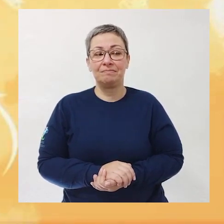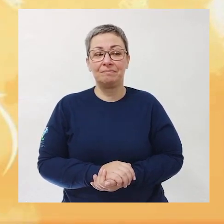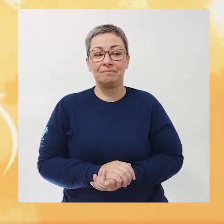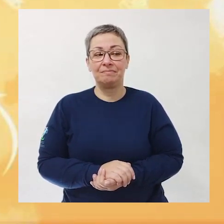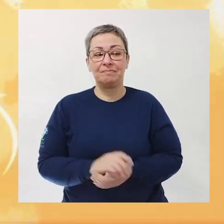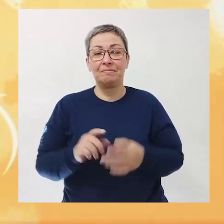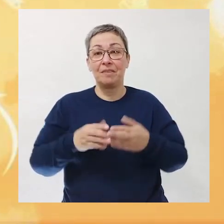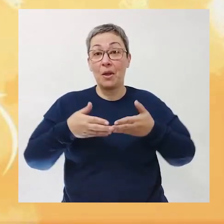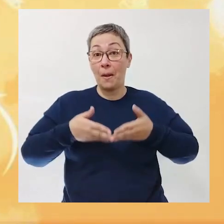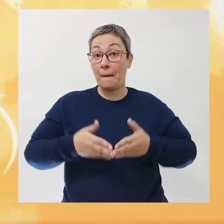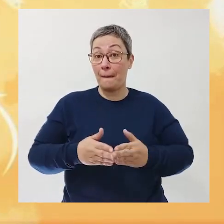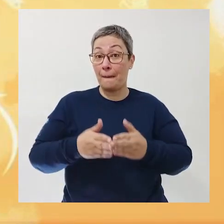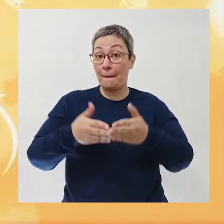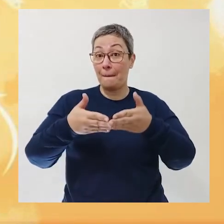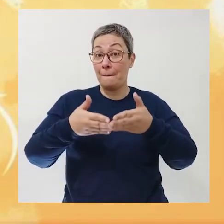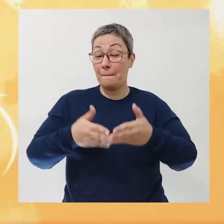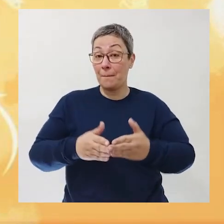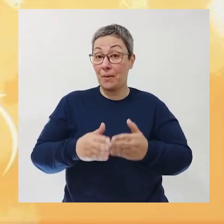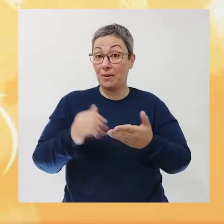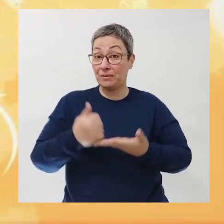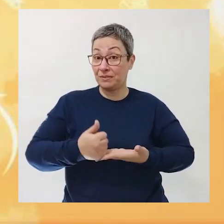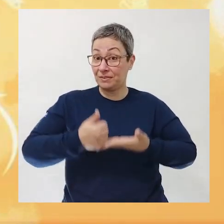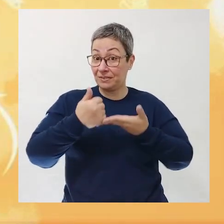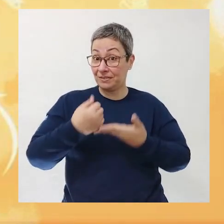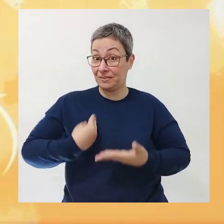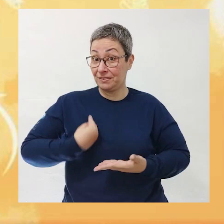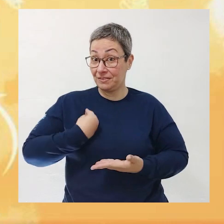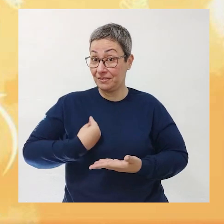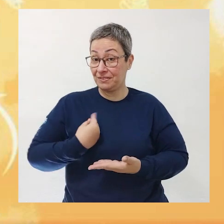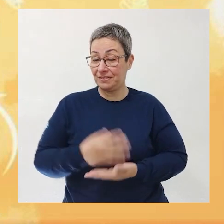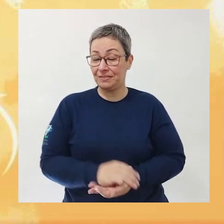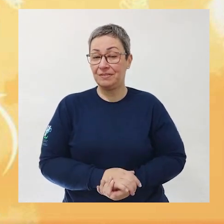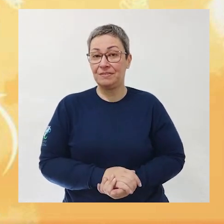O bote salva-vidas.